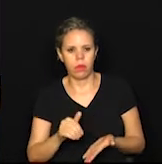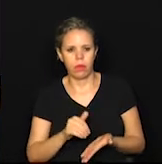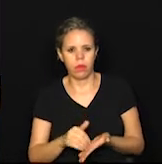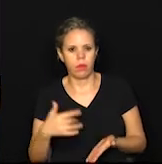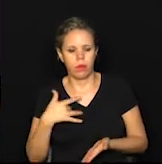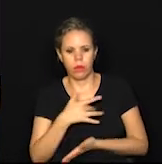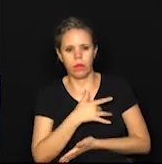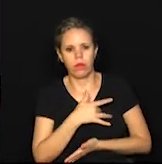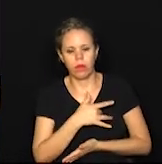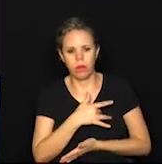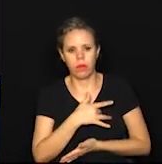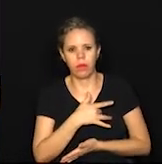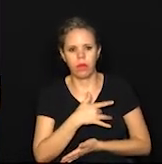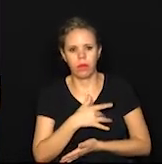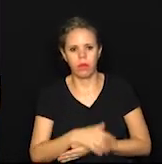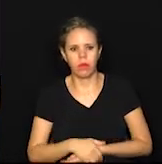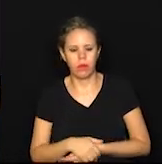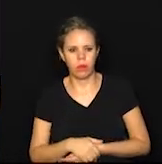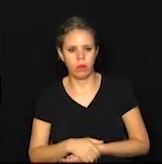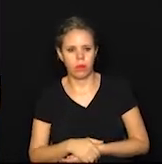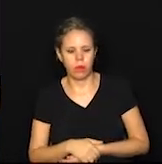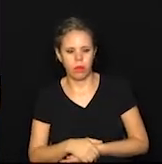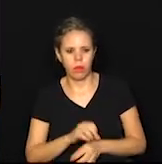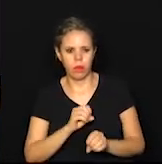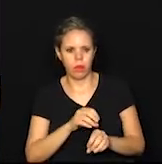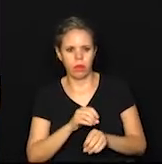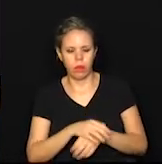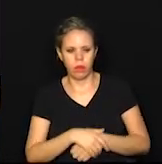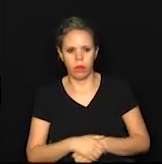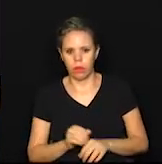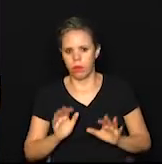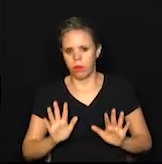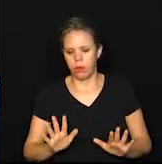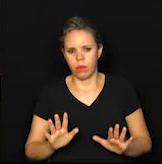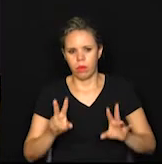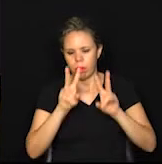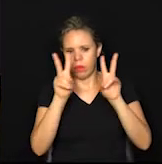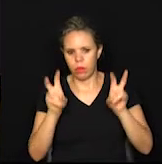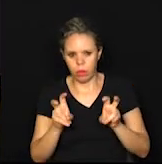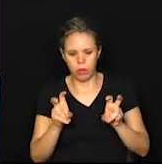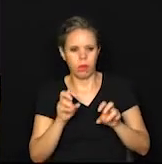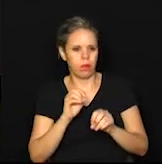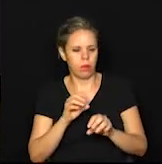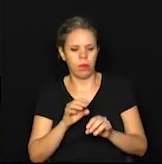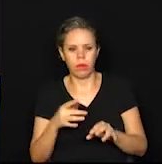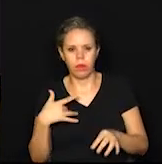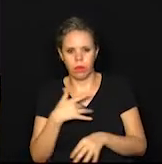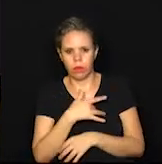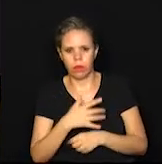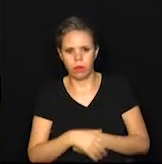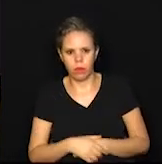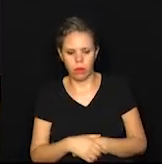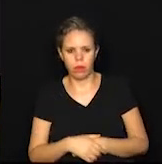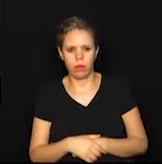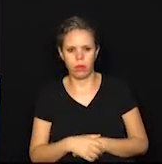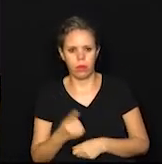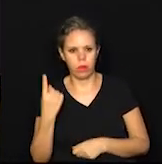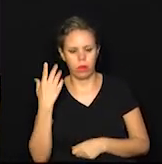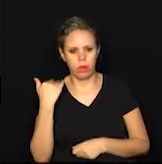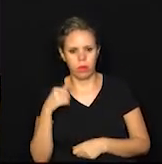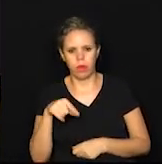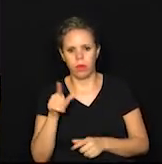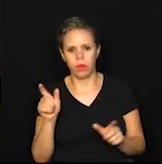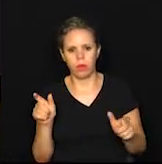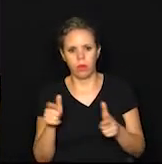Saúde ou Secretaria de Educação, mas a temática de educação e saúde. Então, a gente sabe muito bem que o esporte